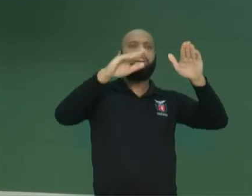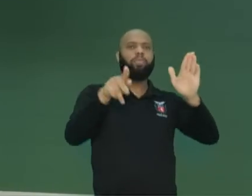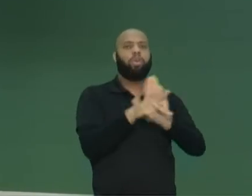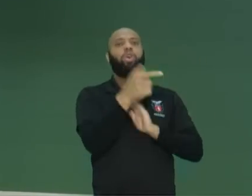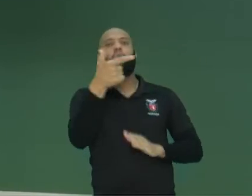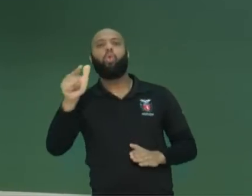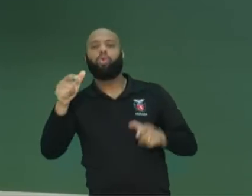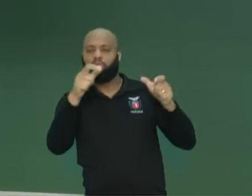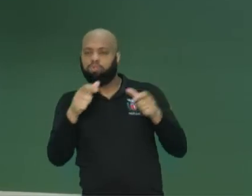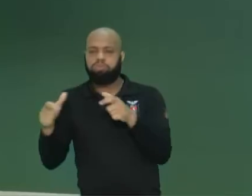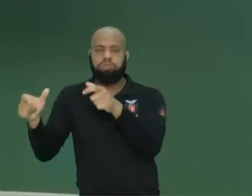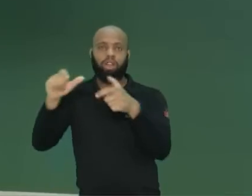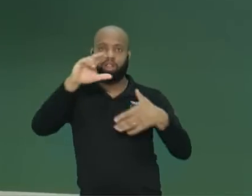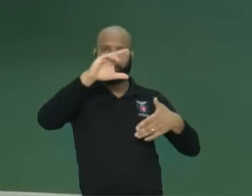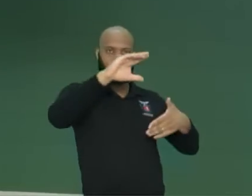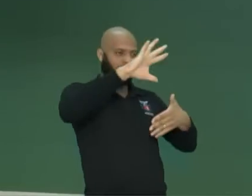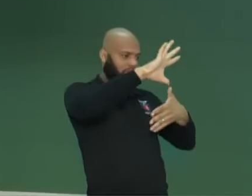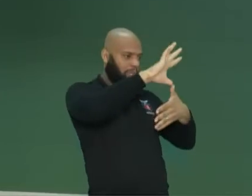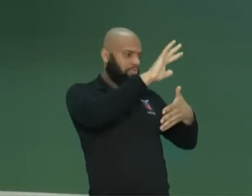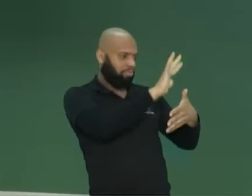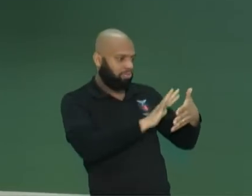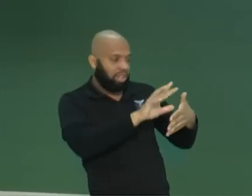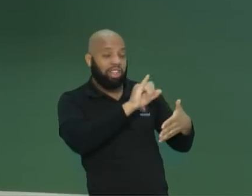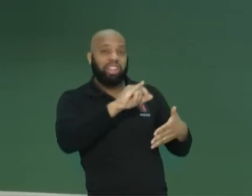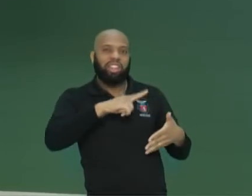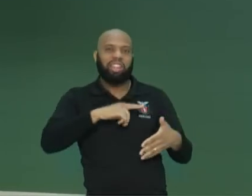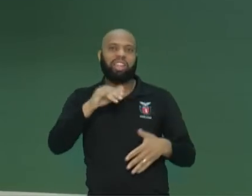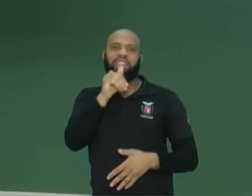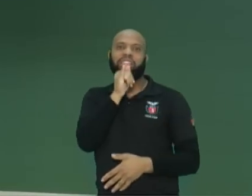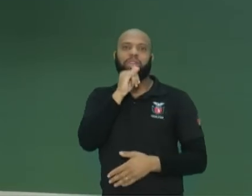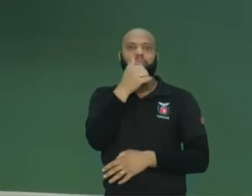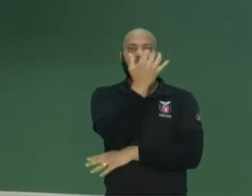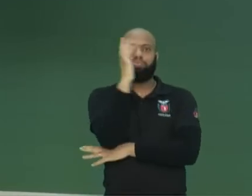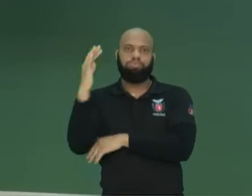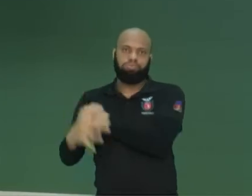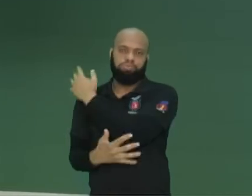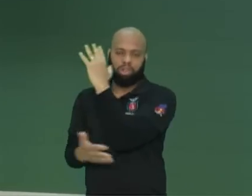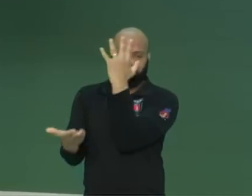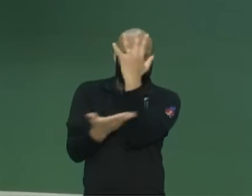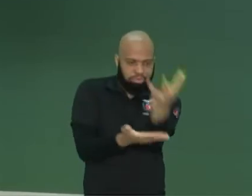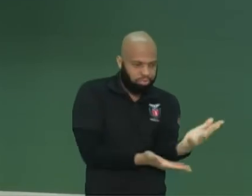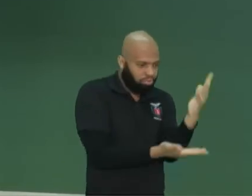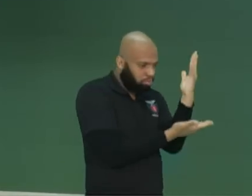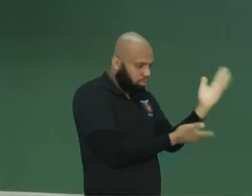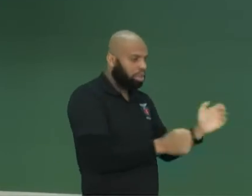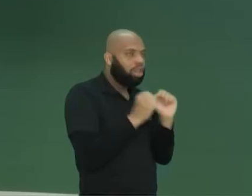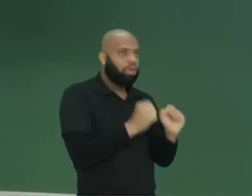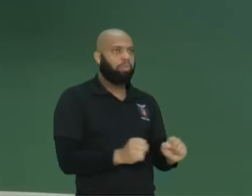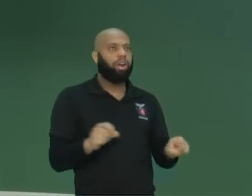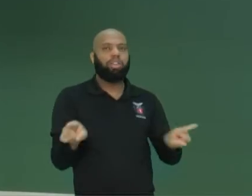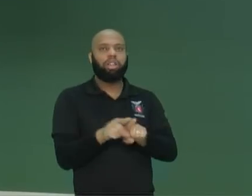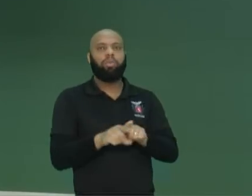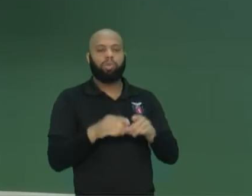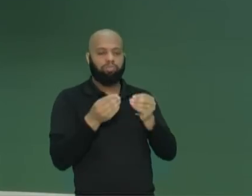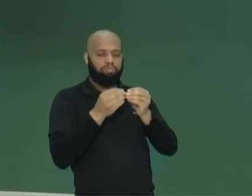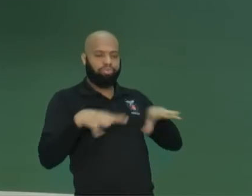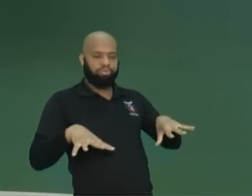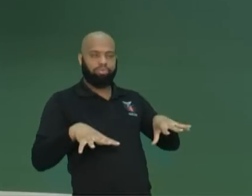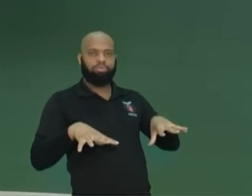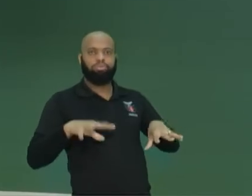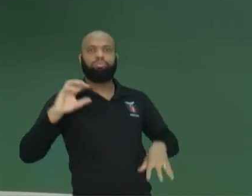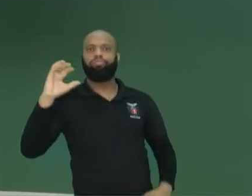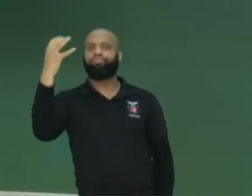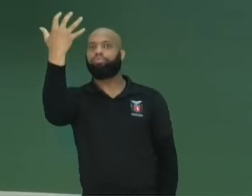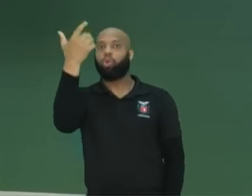exemplo. E aí, se eu tenho modificações lá, se eu tenho desmatamento, eu posso afetar as características de clima, inclusive, de